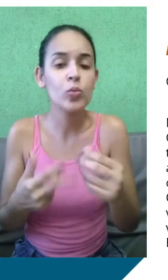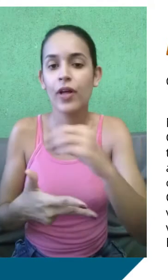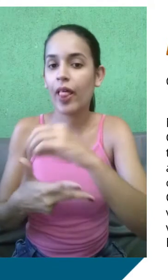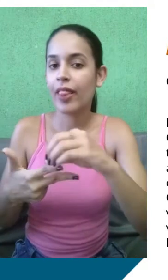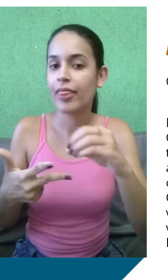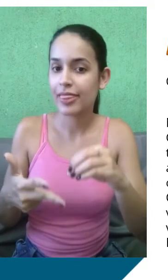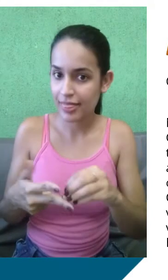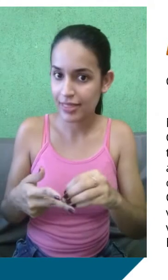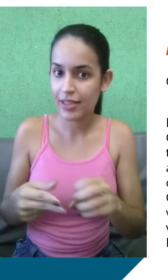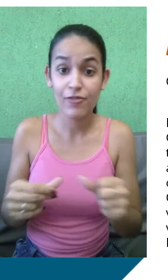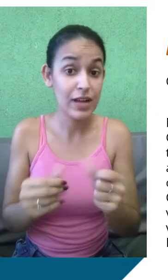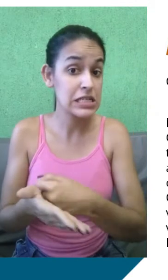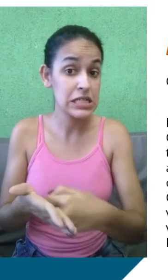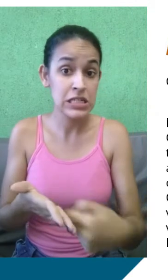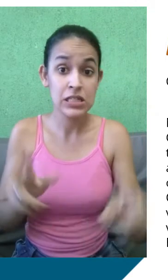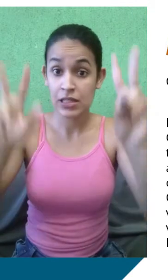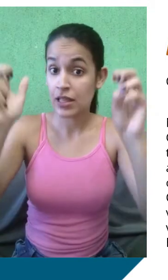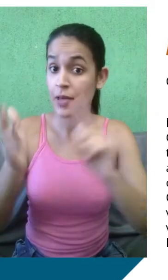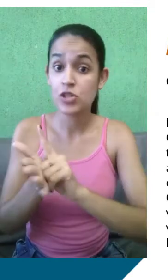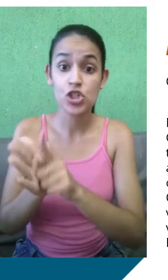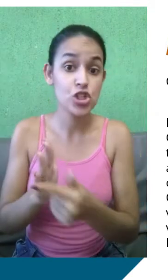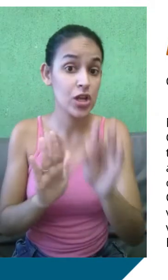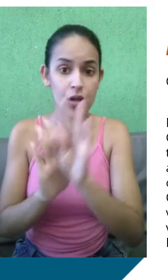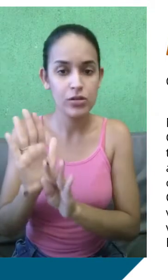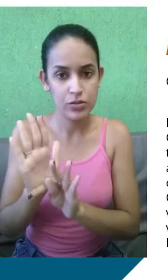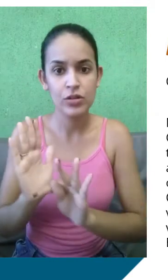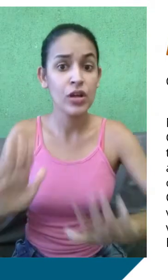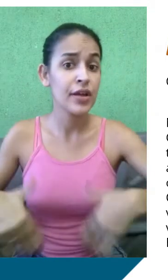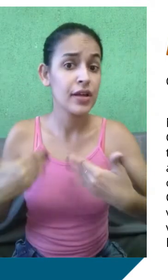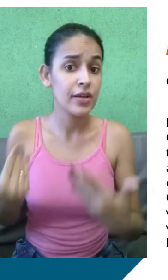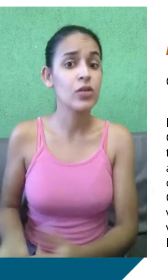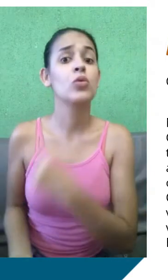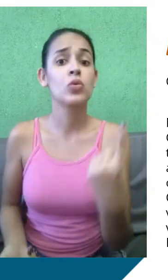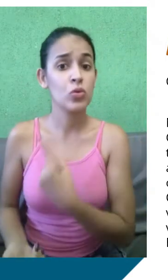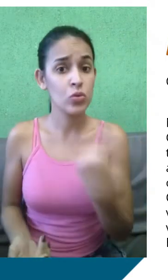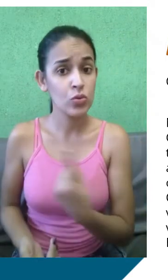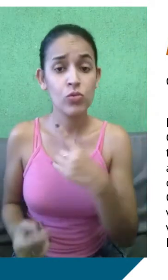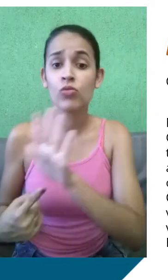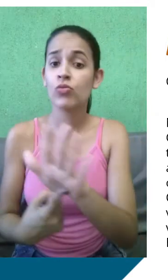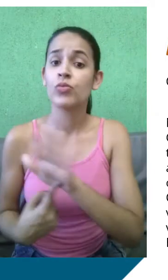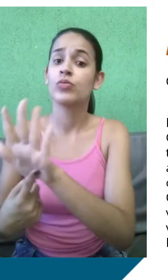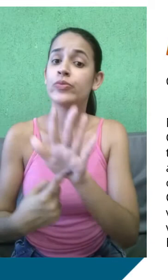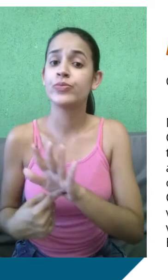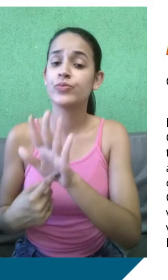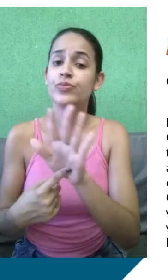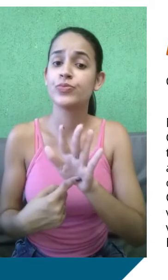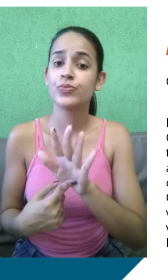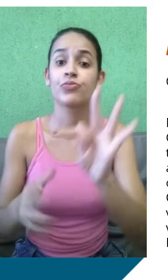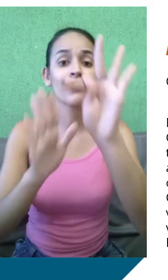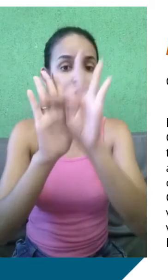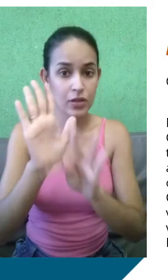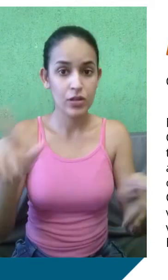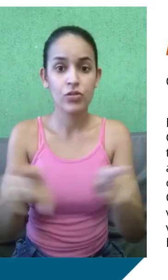Veremos como se dá a abordagem dos gêneros textuais no exame do Enem. Para tanto, faremos a análise dos textos, dos